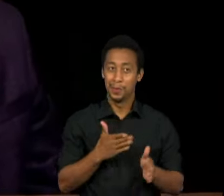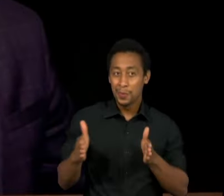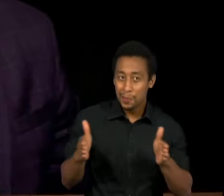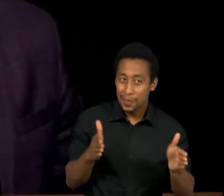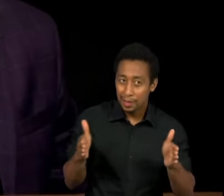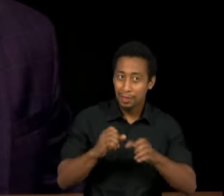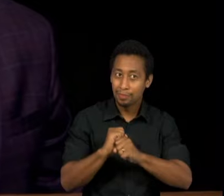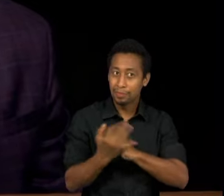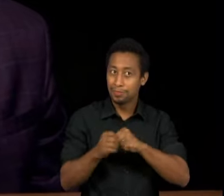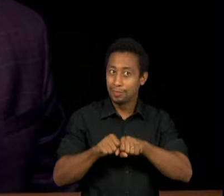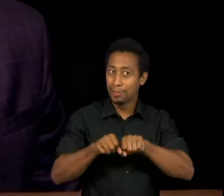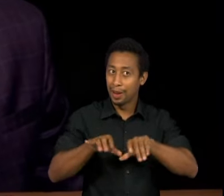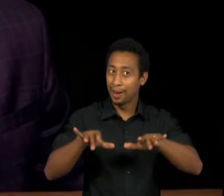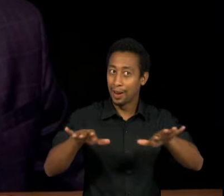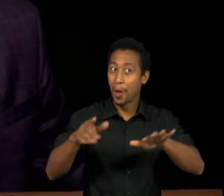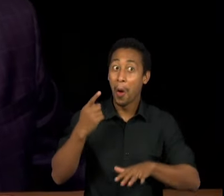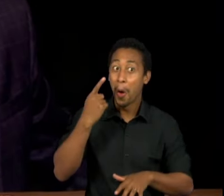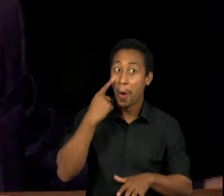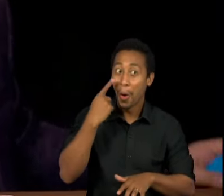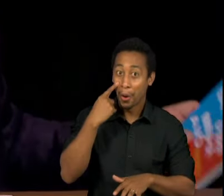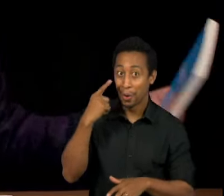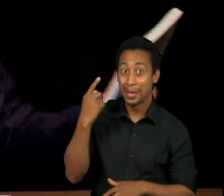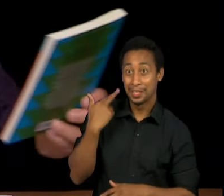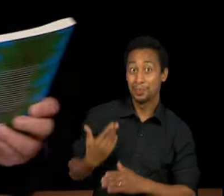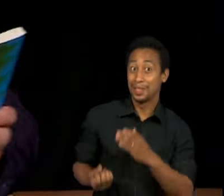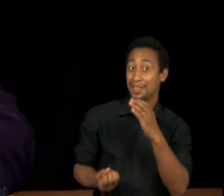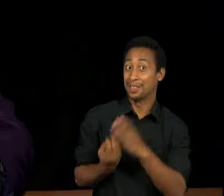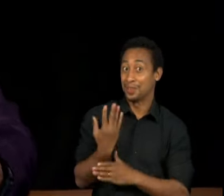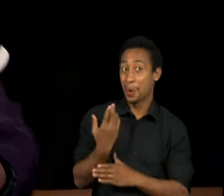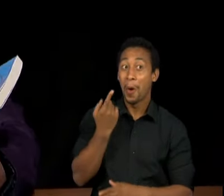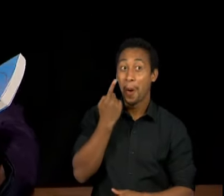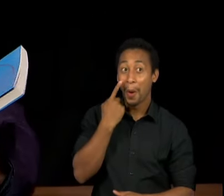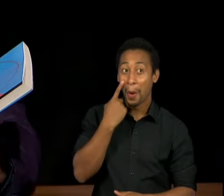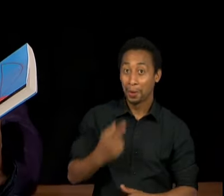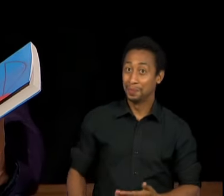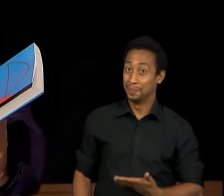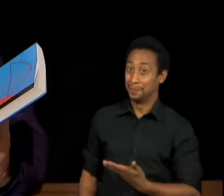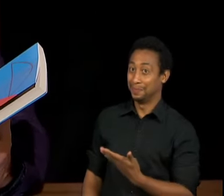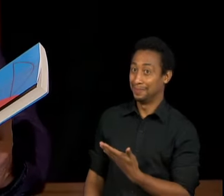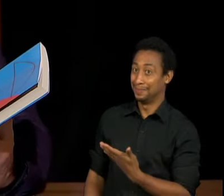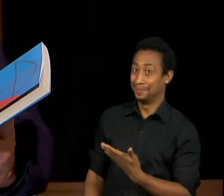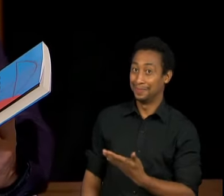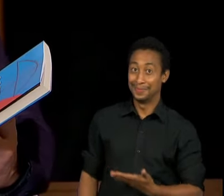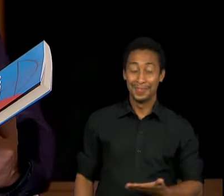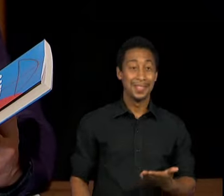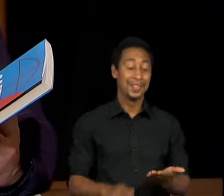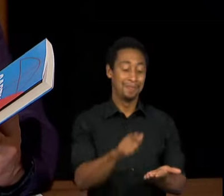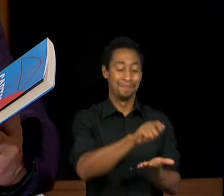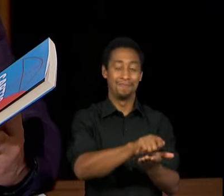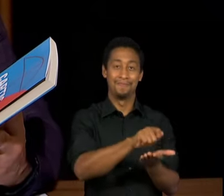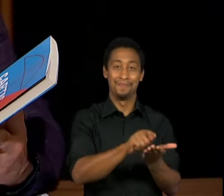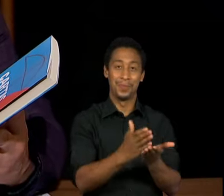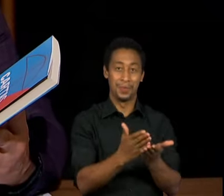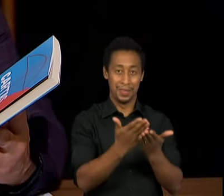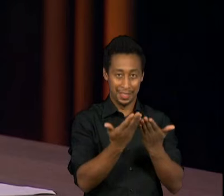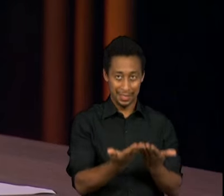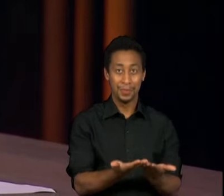Olha que que essa moça lançou coisa mais bonitinha cartas para minha